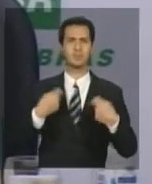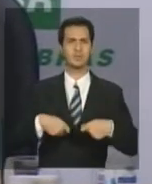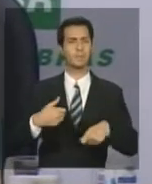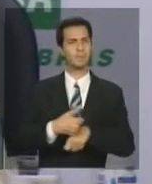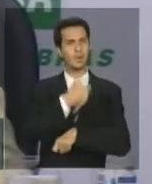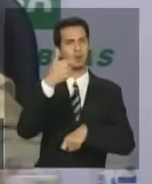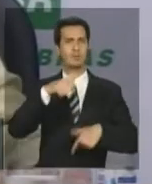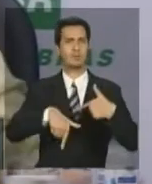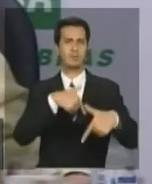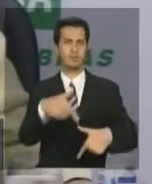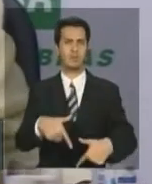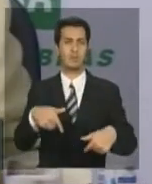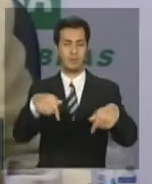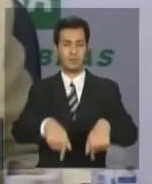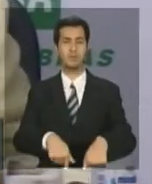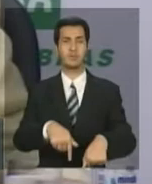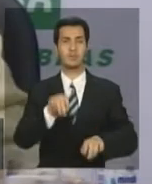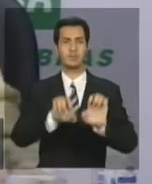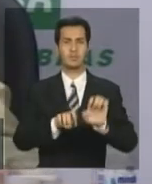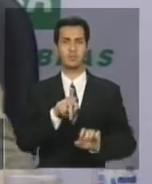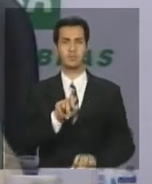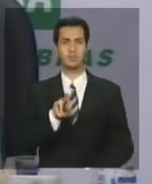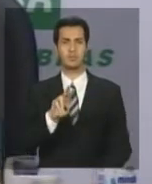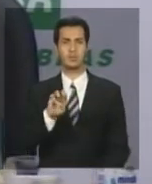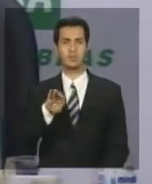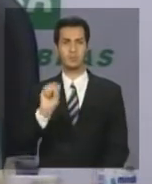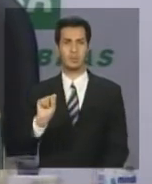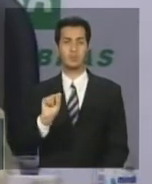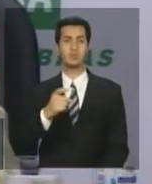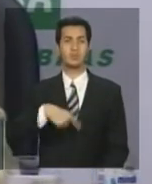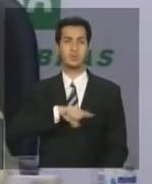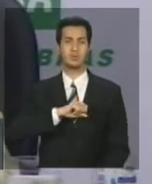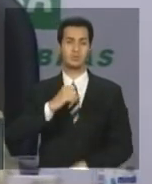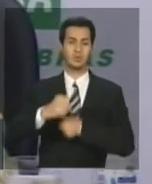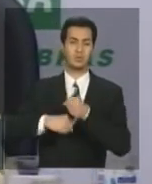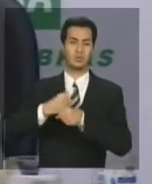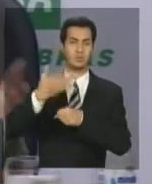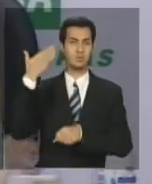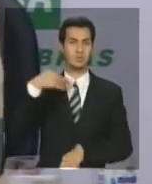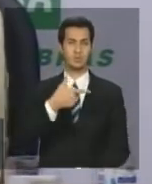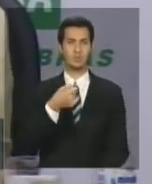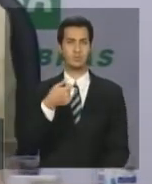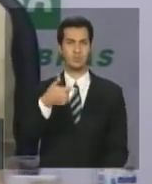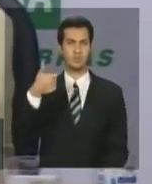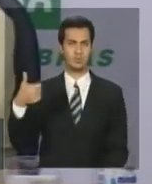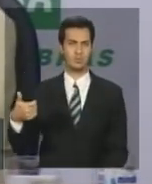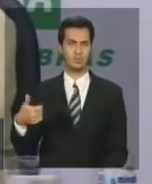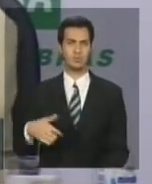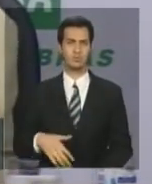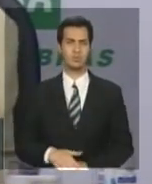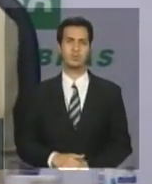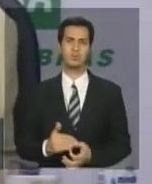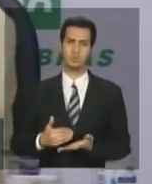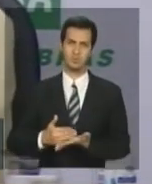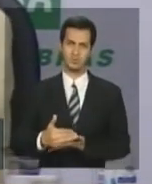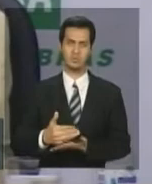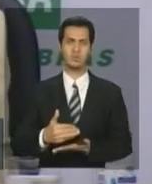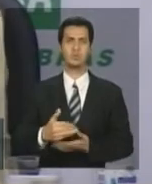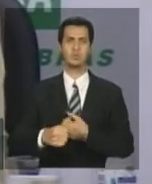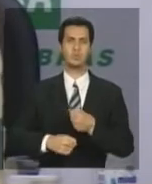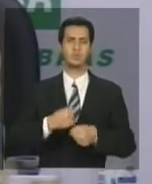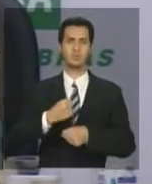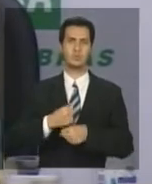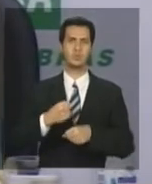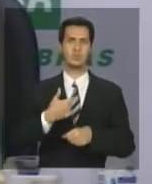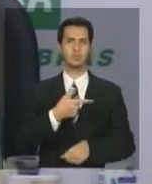na Petrobras, durante o ano inteiro de 2011, a começar no ano de